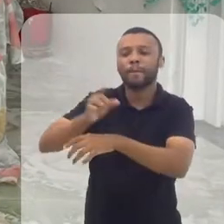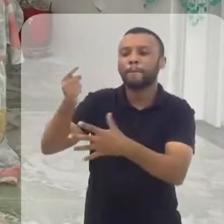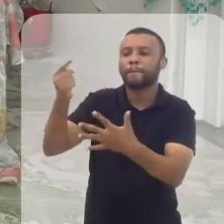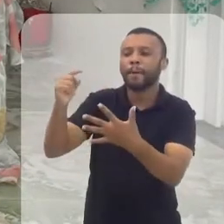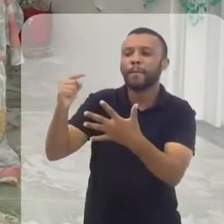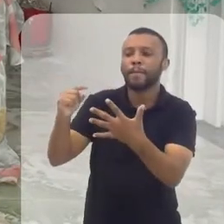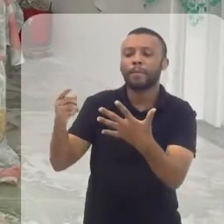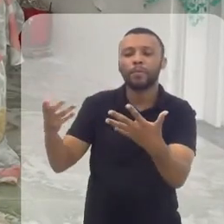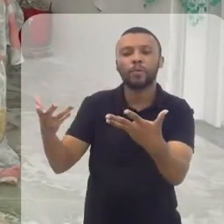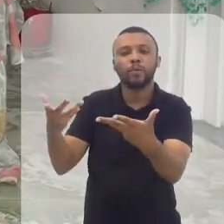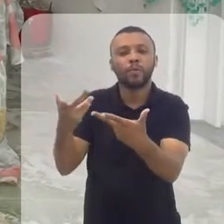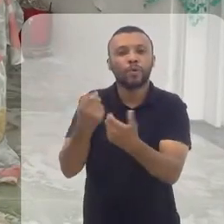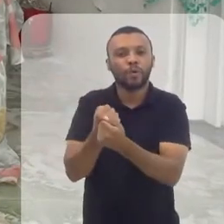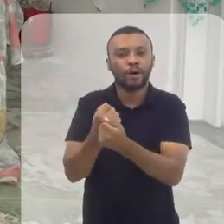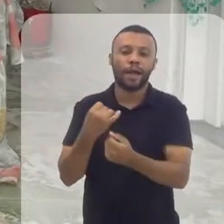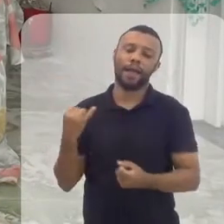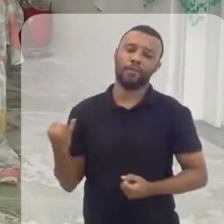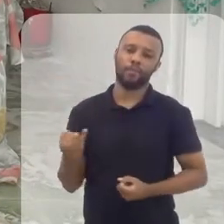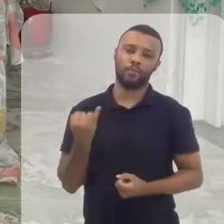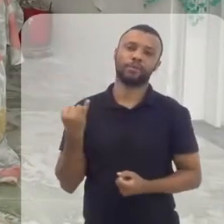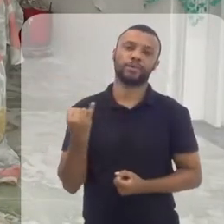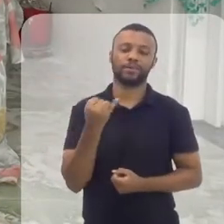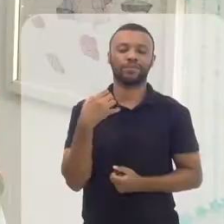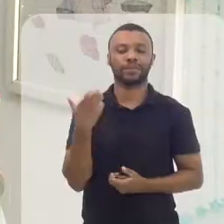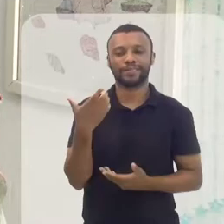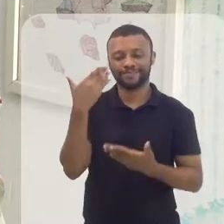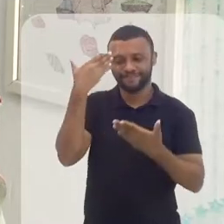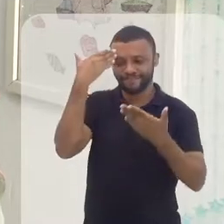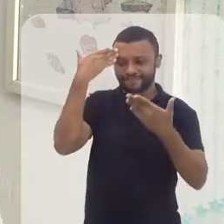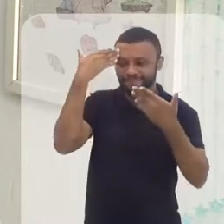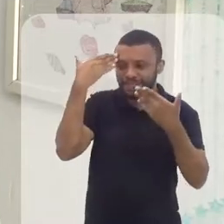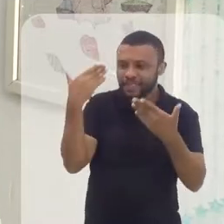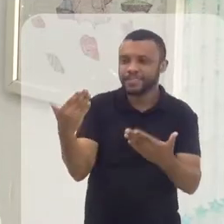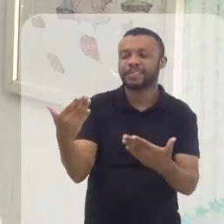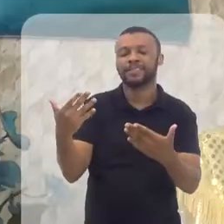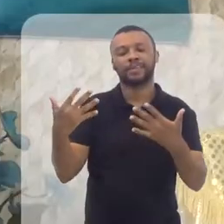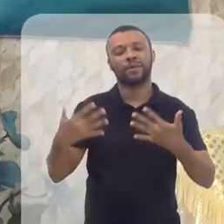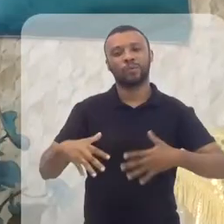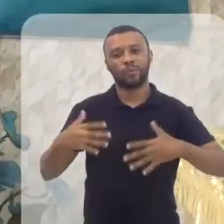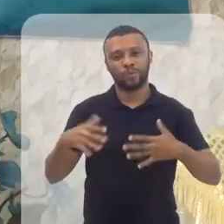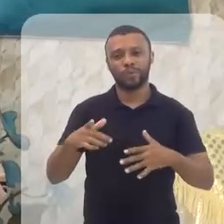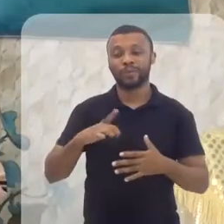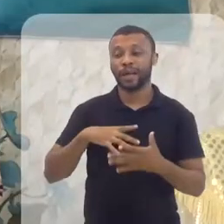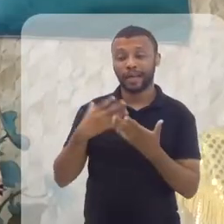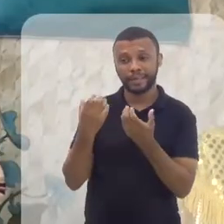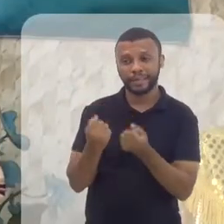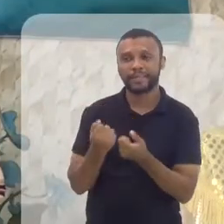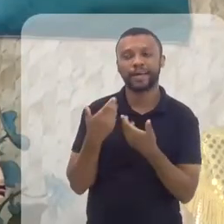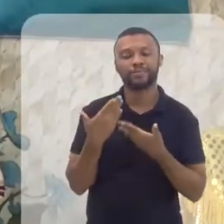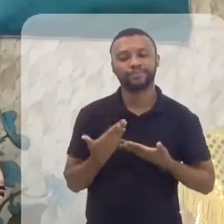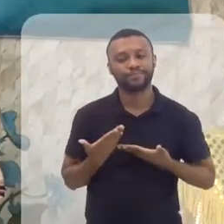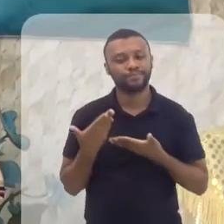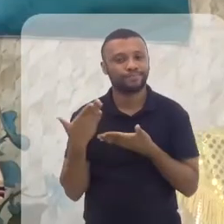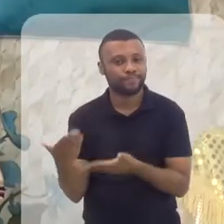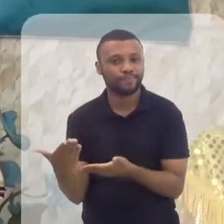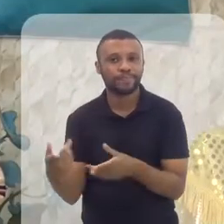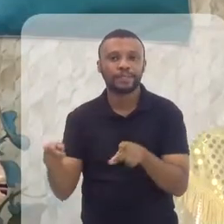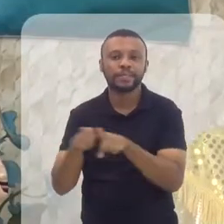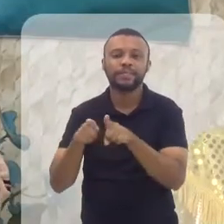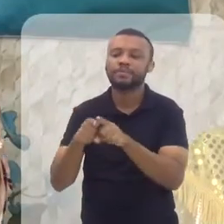tão rica é muito importante. Sim. Queria agradecer a você por ter nos recebido